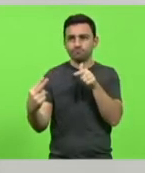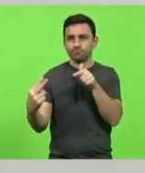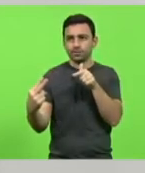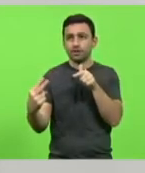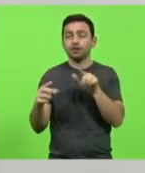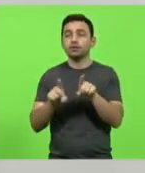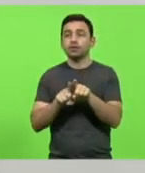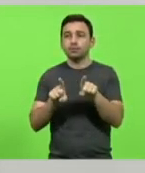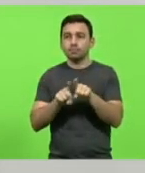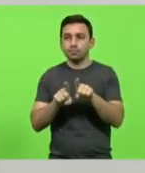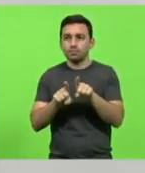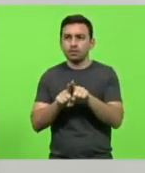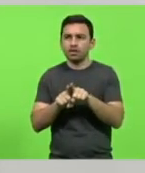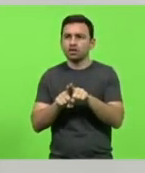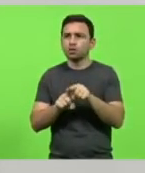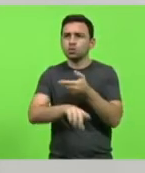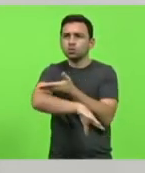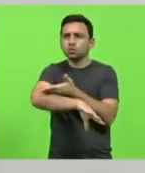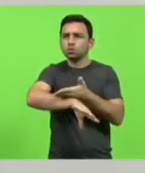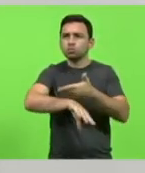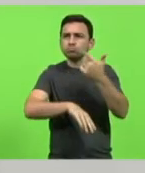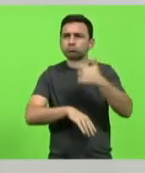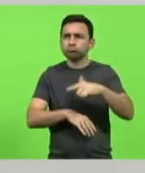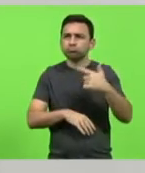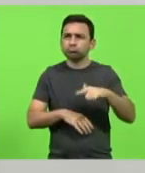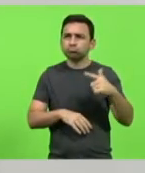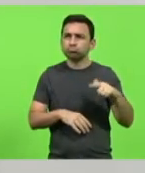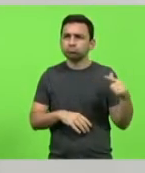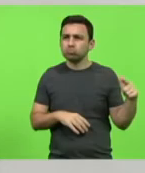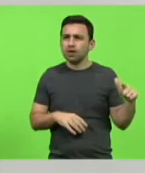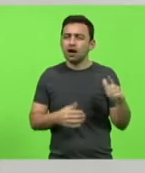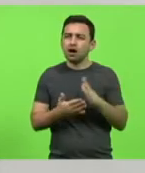padrões repetitivos e movimentos